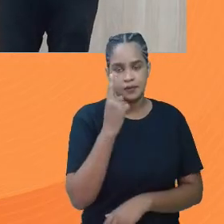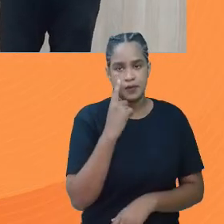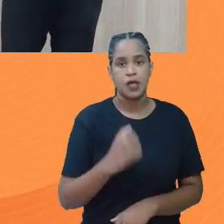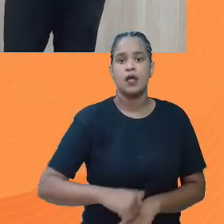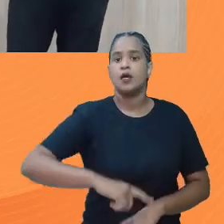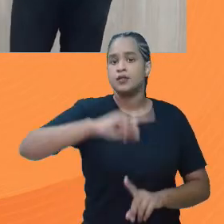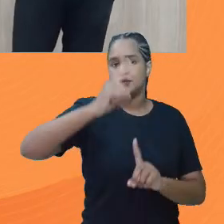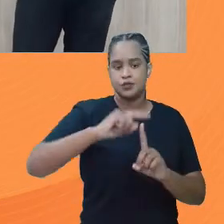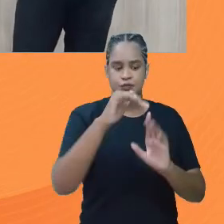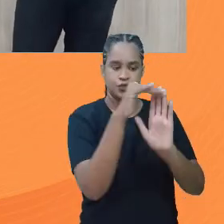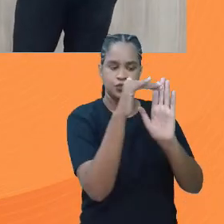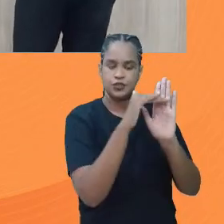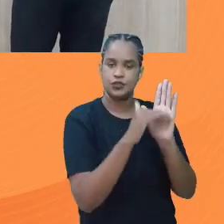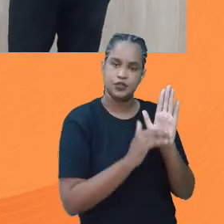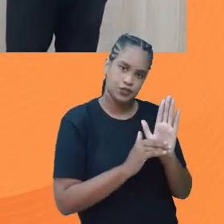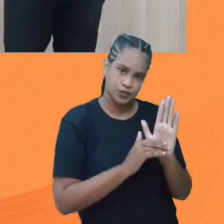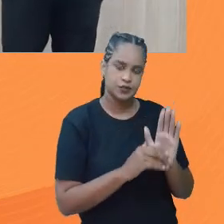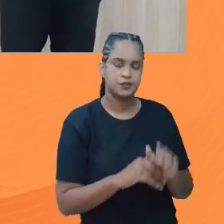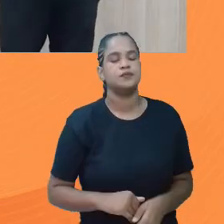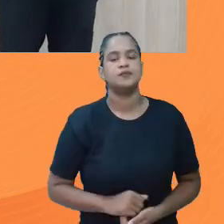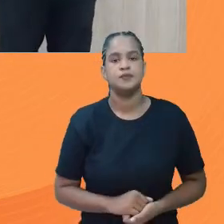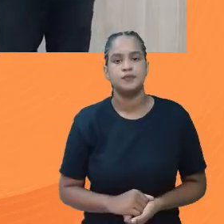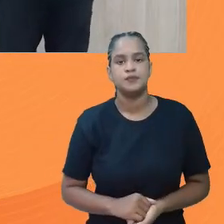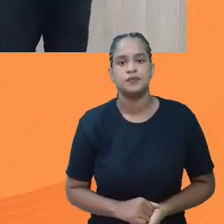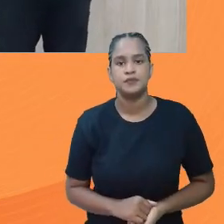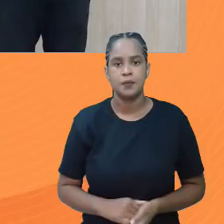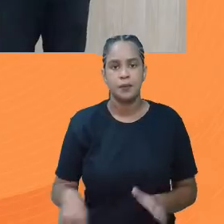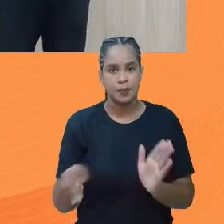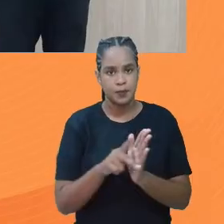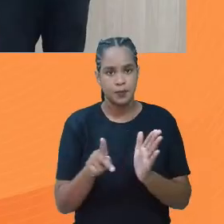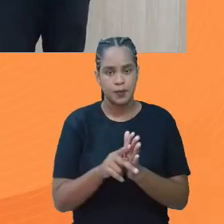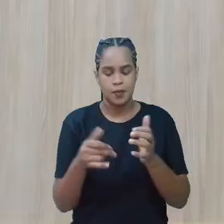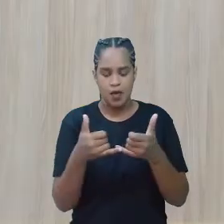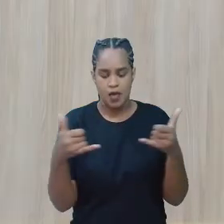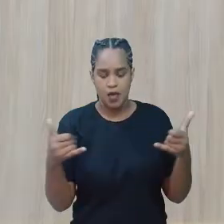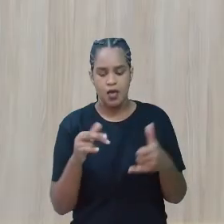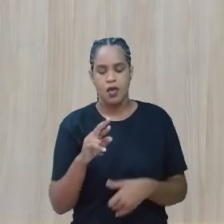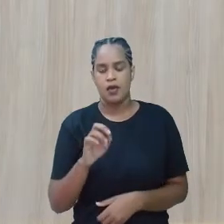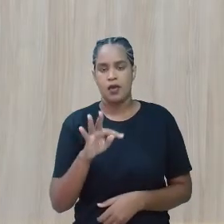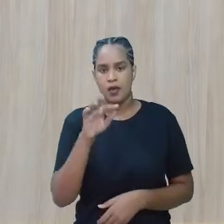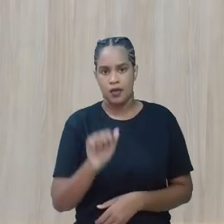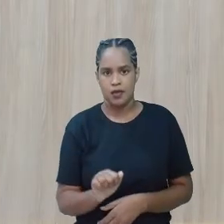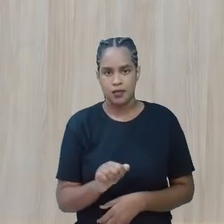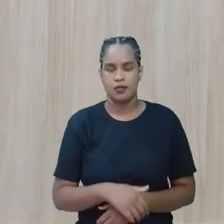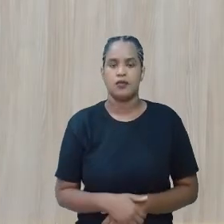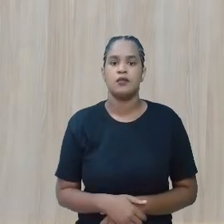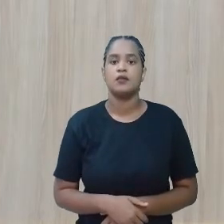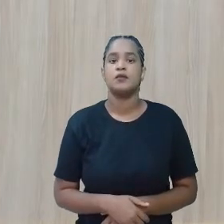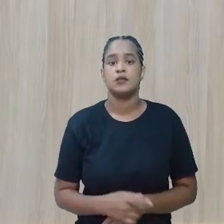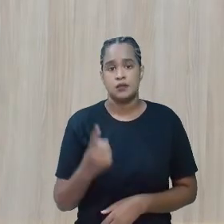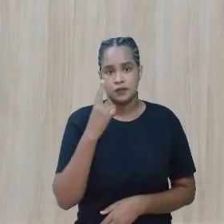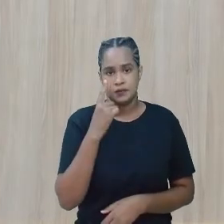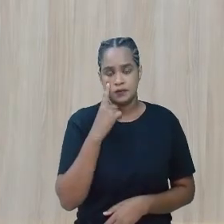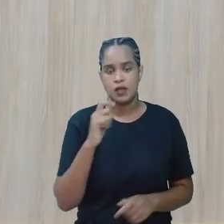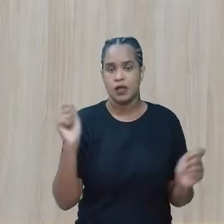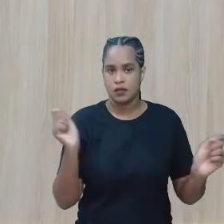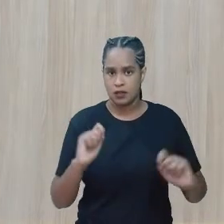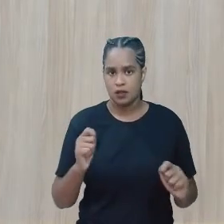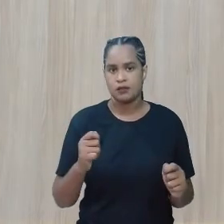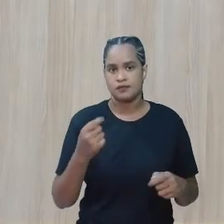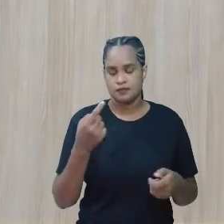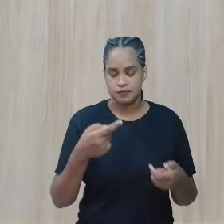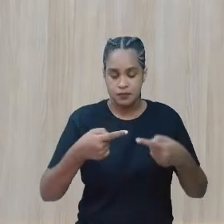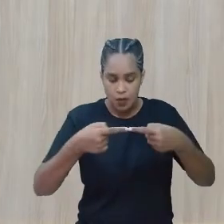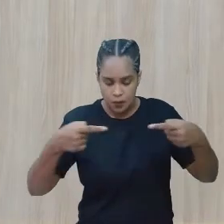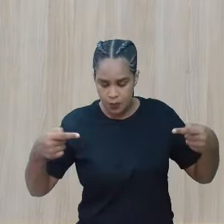Agora nós vamos ver as classificações dessas retas, tá bom? A gente pode pegar aquelas retas lá que são